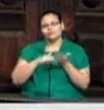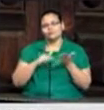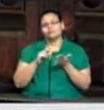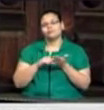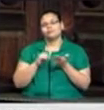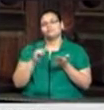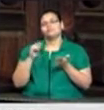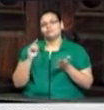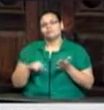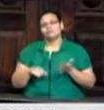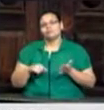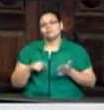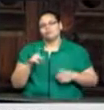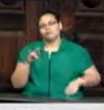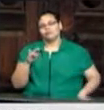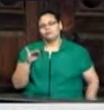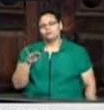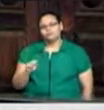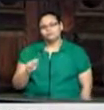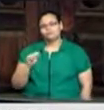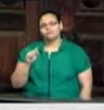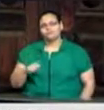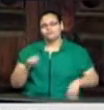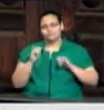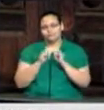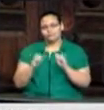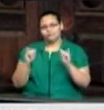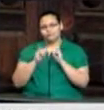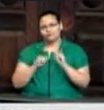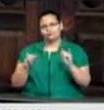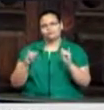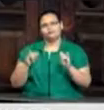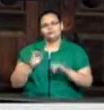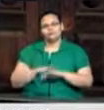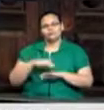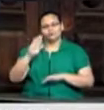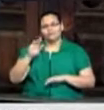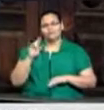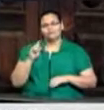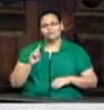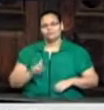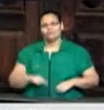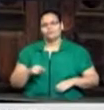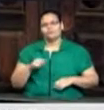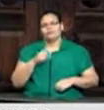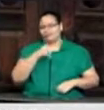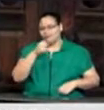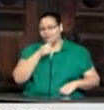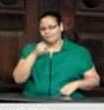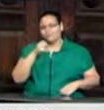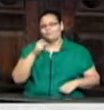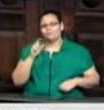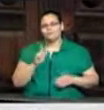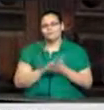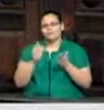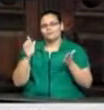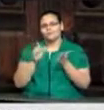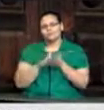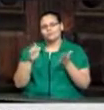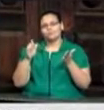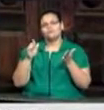que, notadamente, divulgado com muita ênfase na mídia, como uma ação